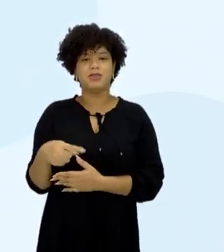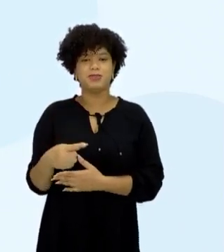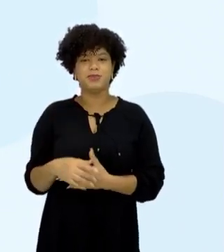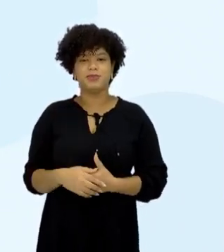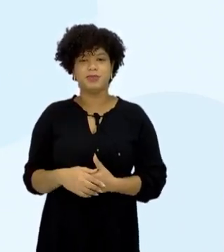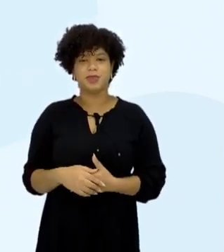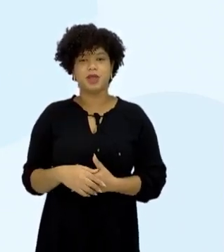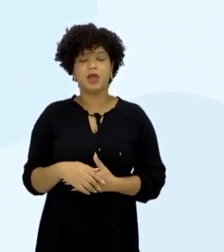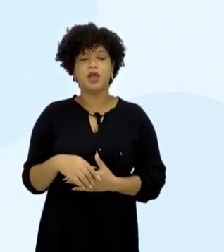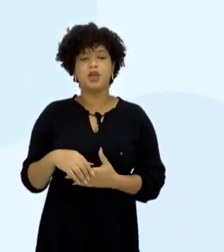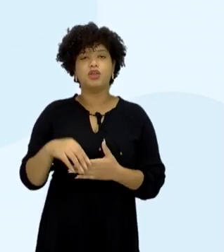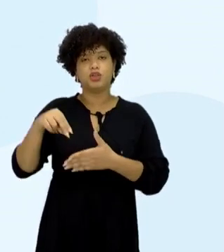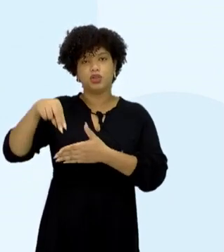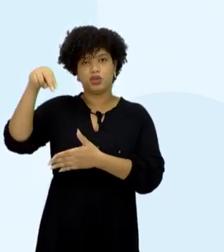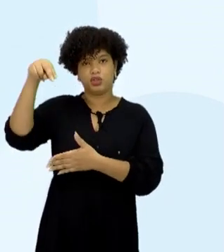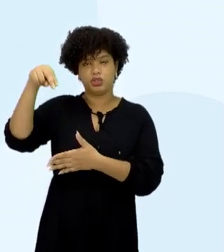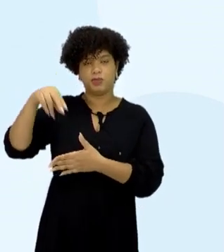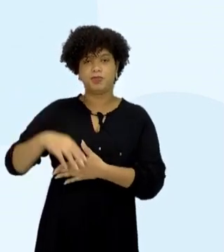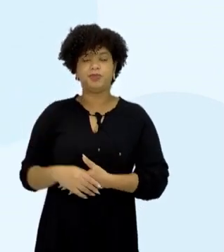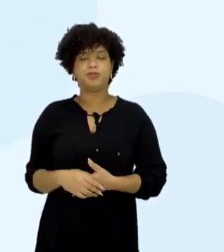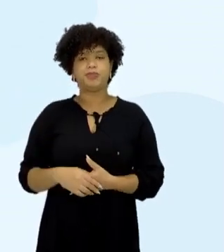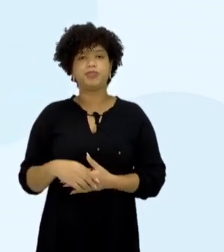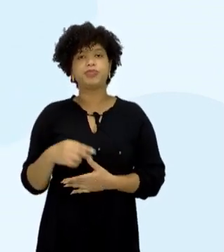Ocidental e Norte da África ela vai de